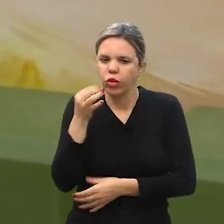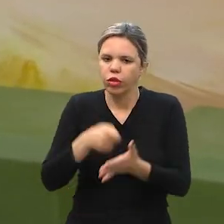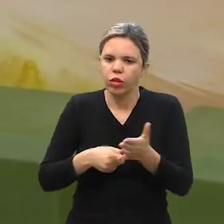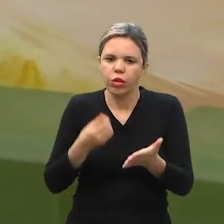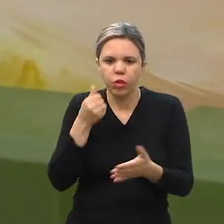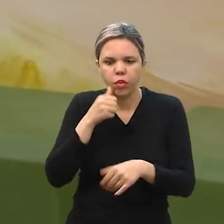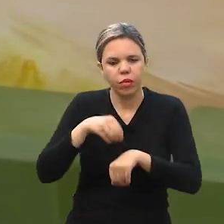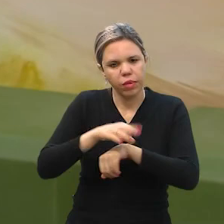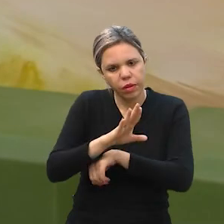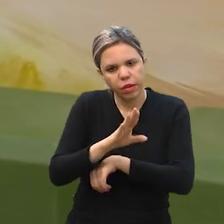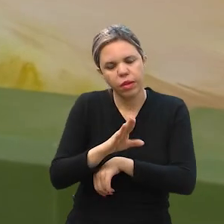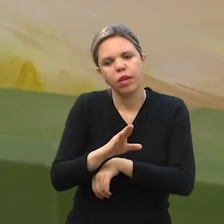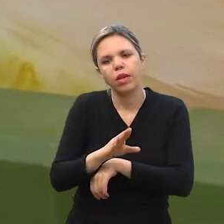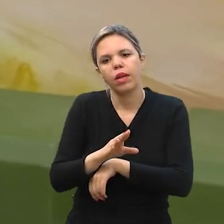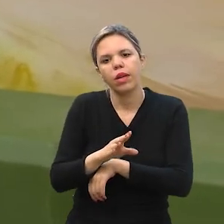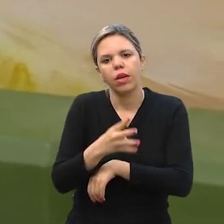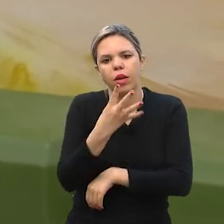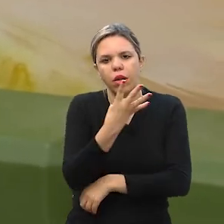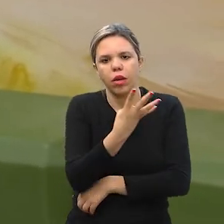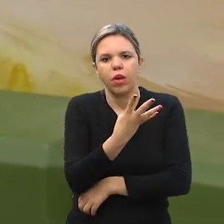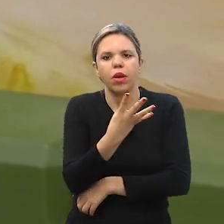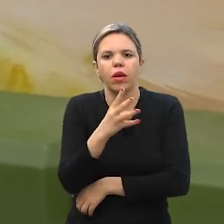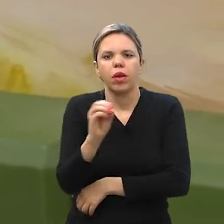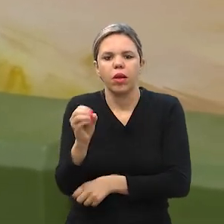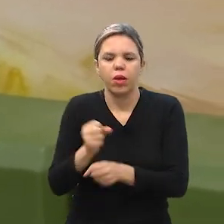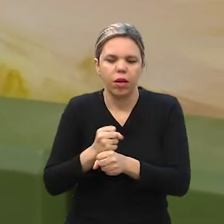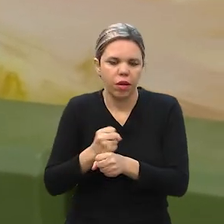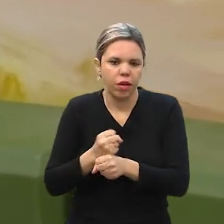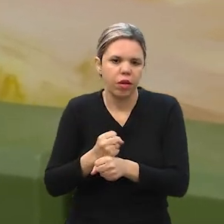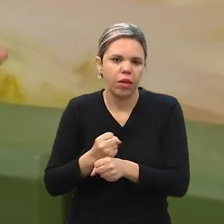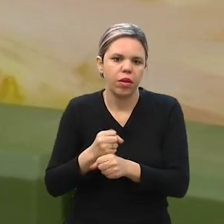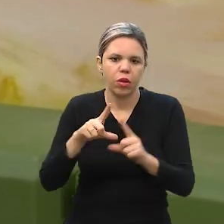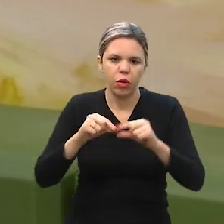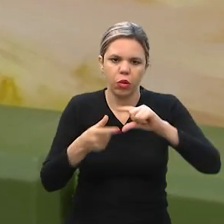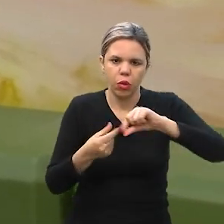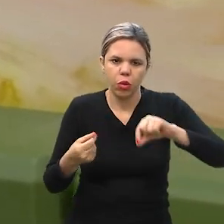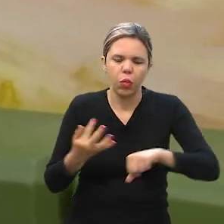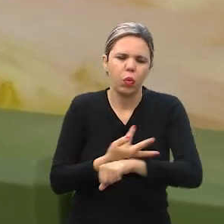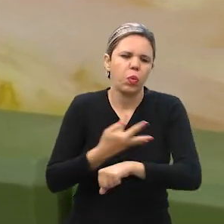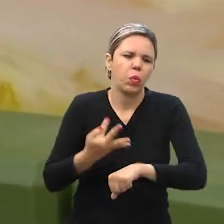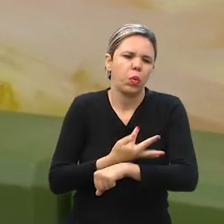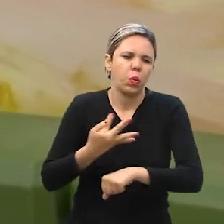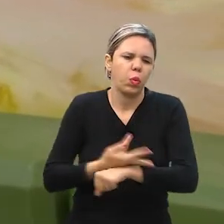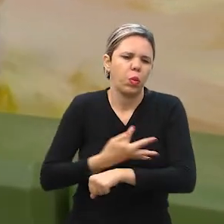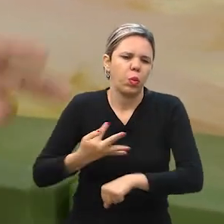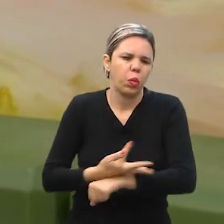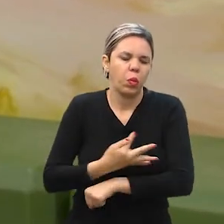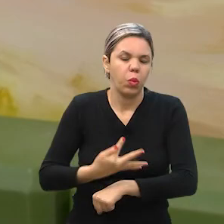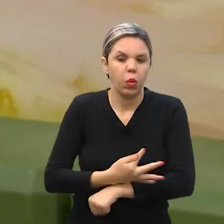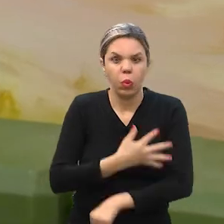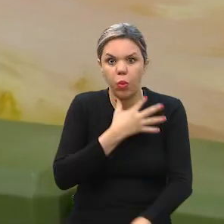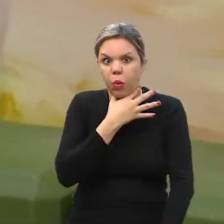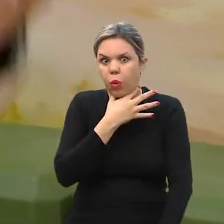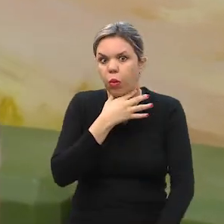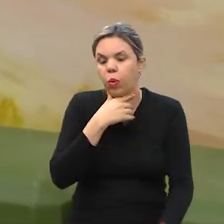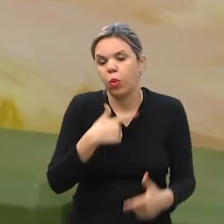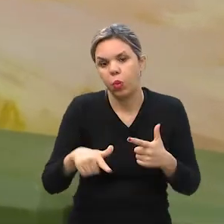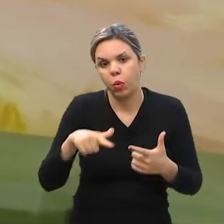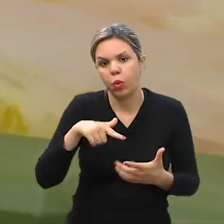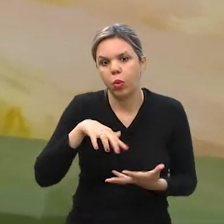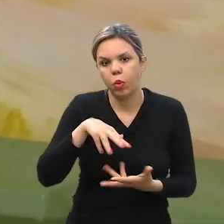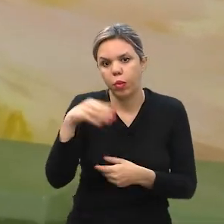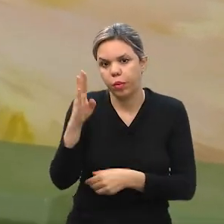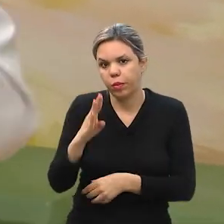dá, e você vê, em 40 e poucos anos que o Boldrini existe, passamos por quantas crises e tantos problemas no mundo e